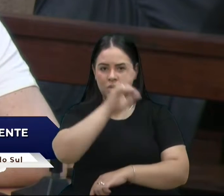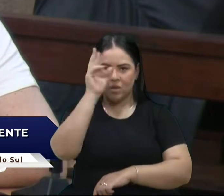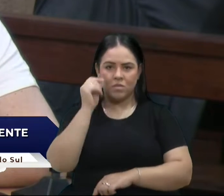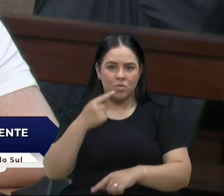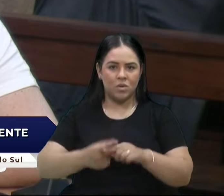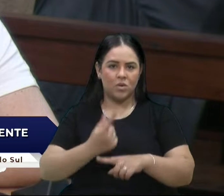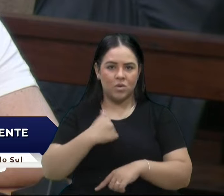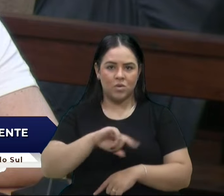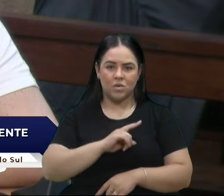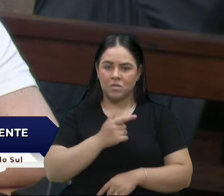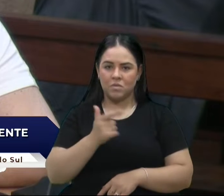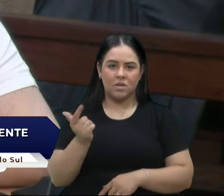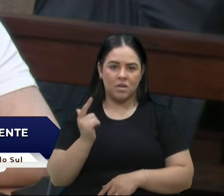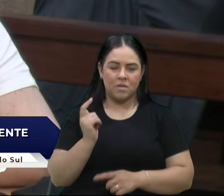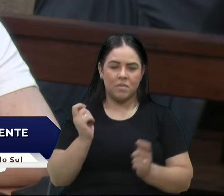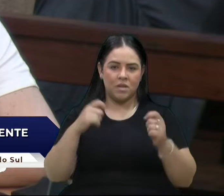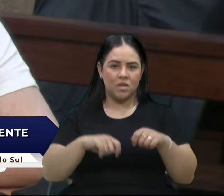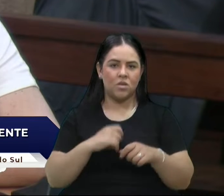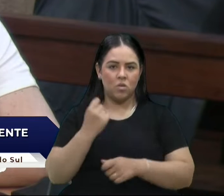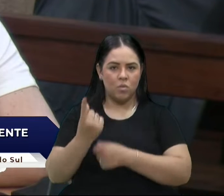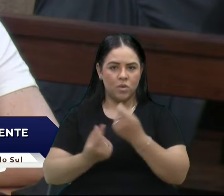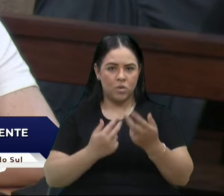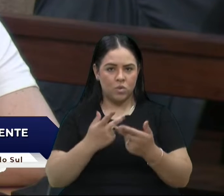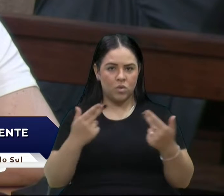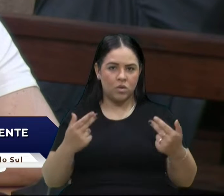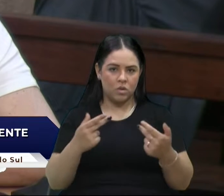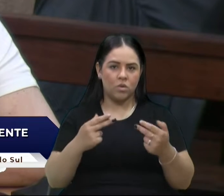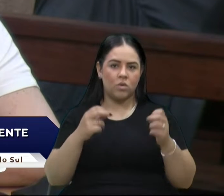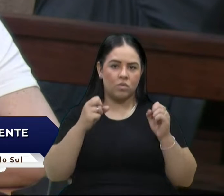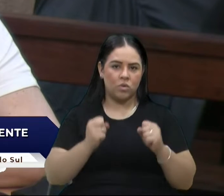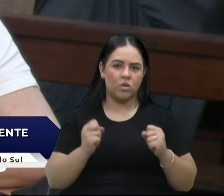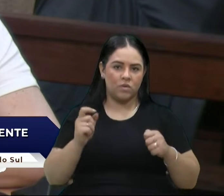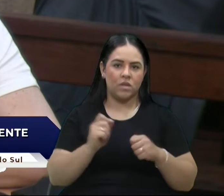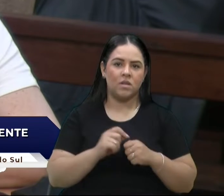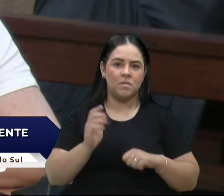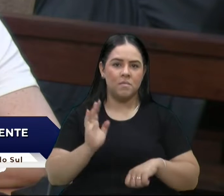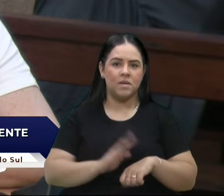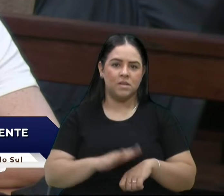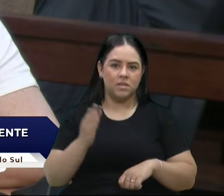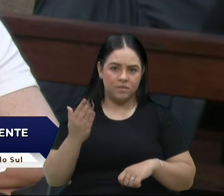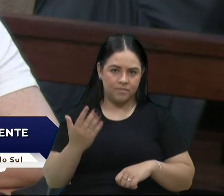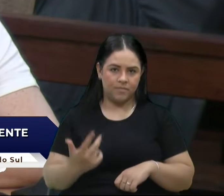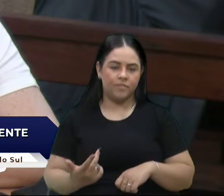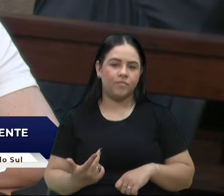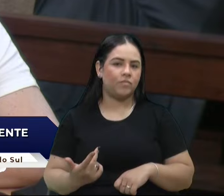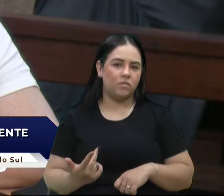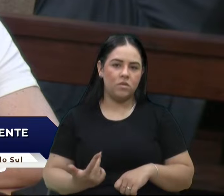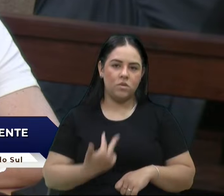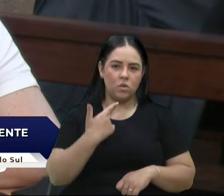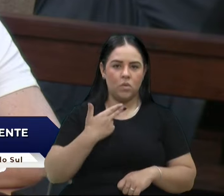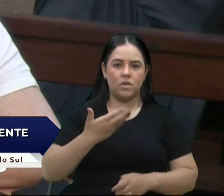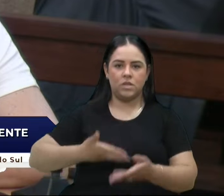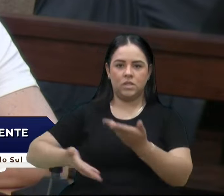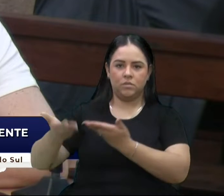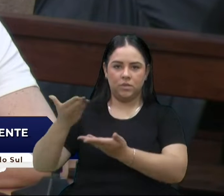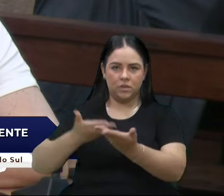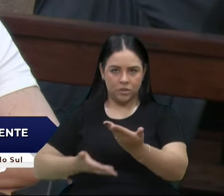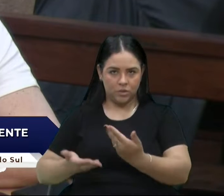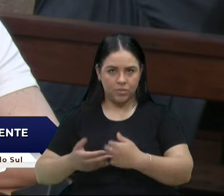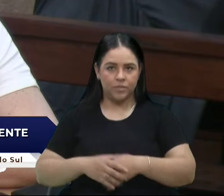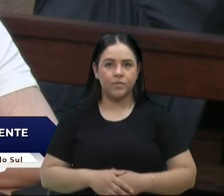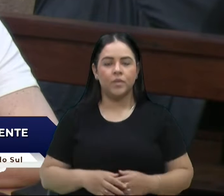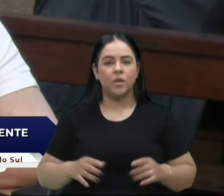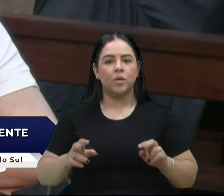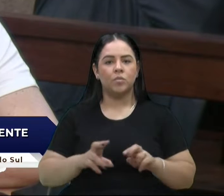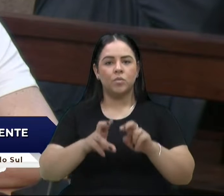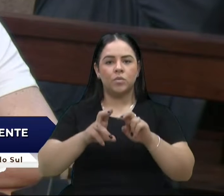algumas habilitações que nos permitiriam fazer uma complexidade maior no atendimento. E, nesse sentido, nós